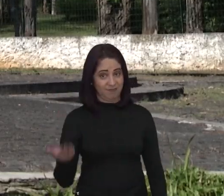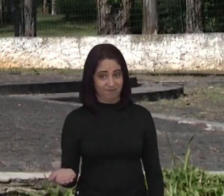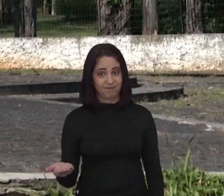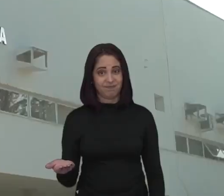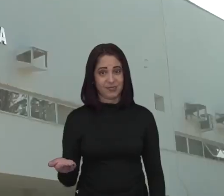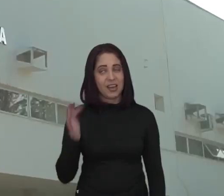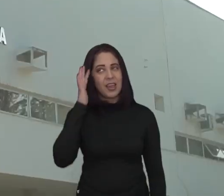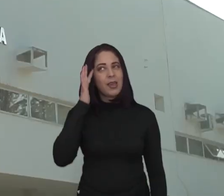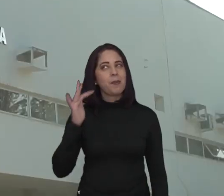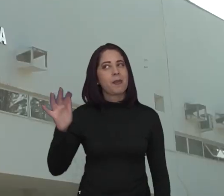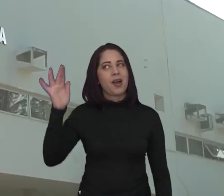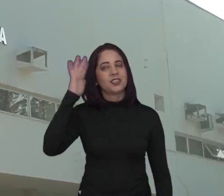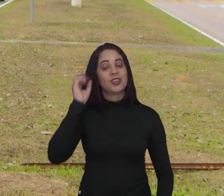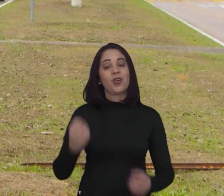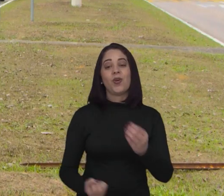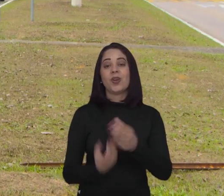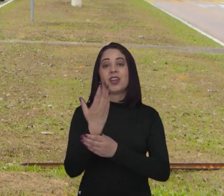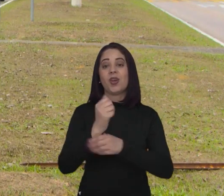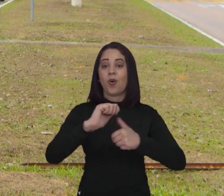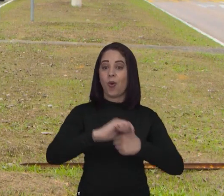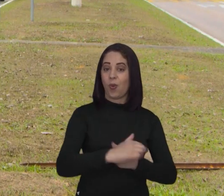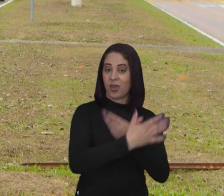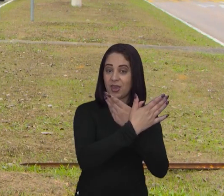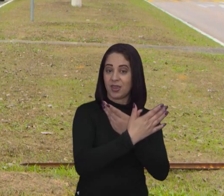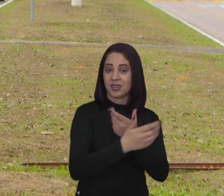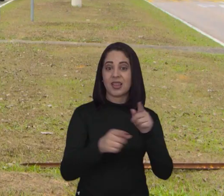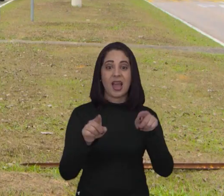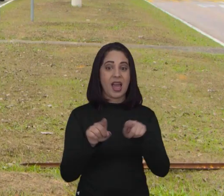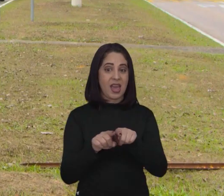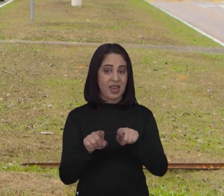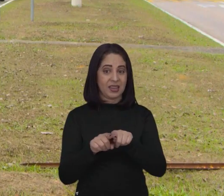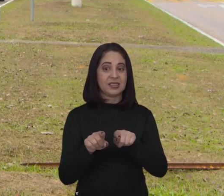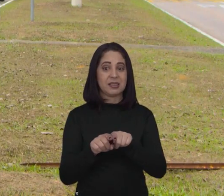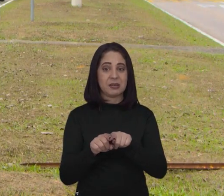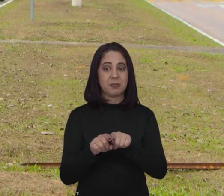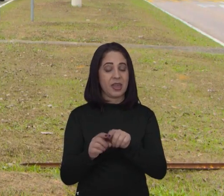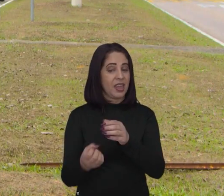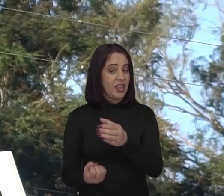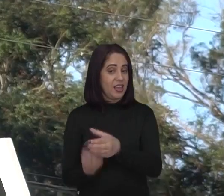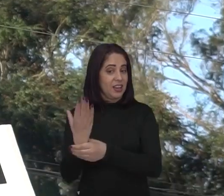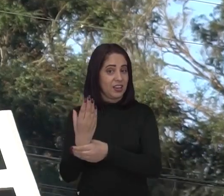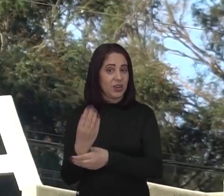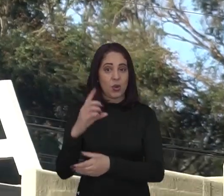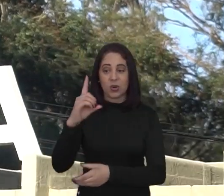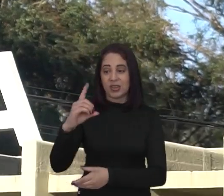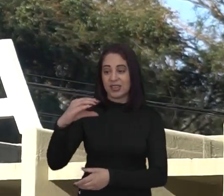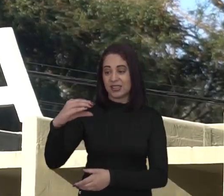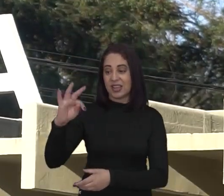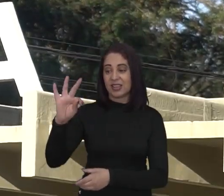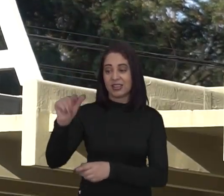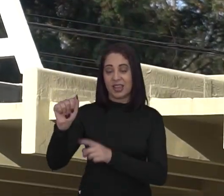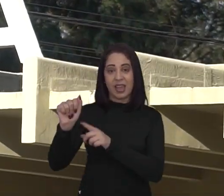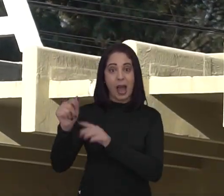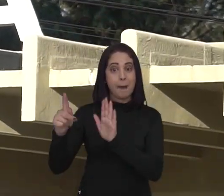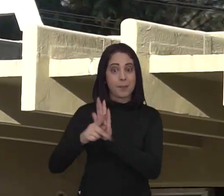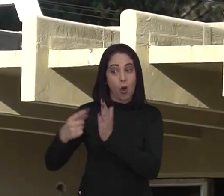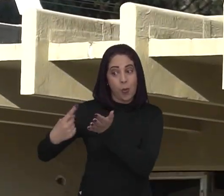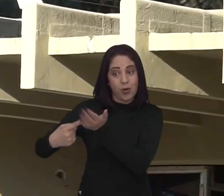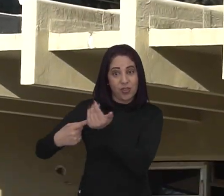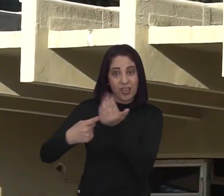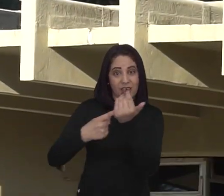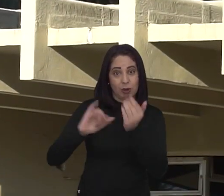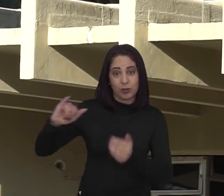tudo isso. Além do ITA, Montenegro também idealizou o próprio Departamento de Ciência e